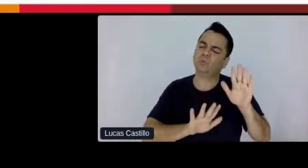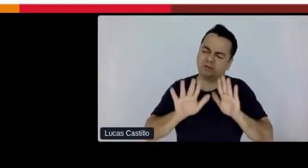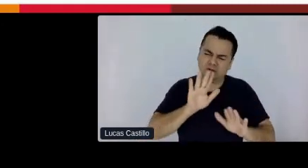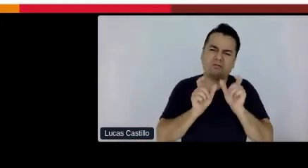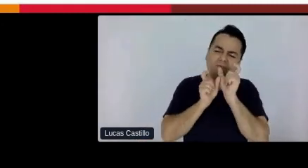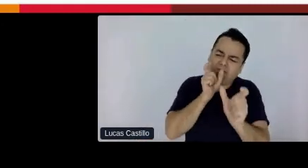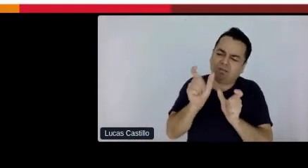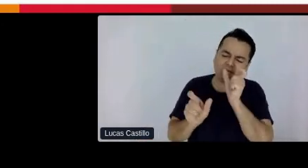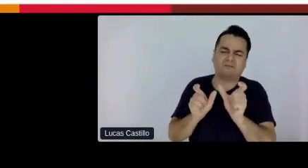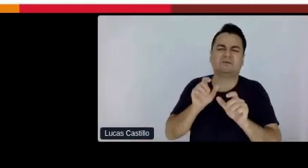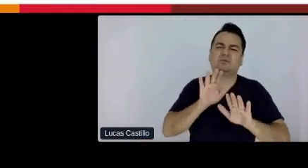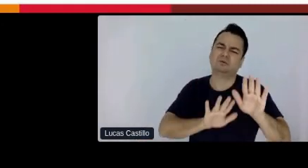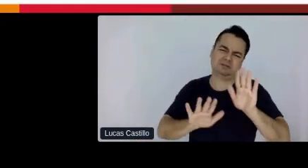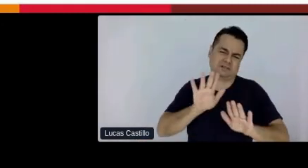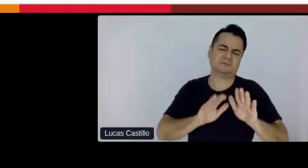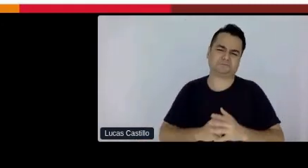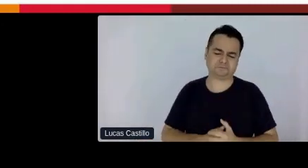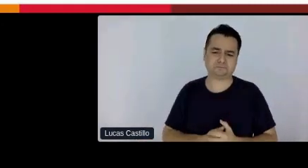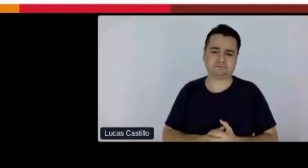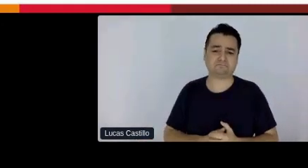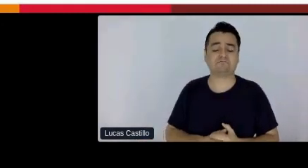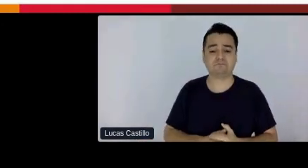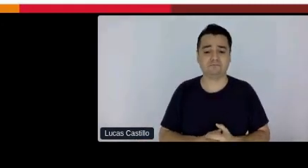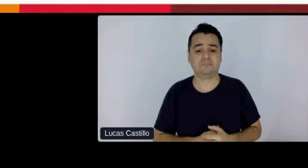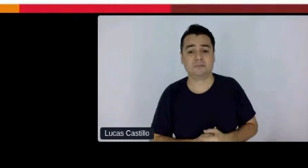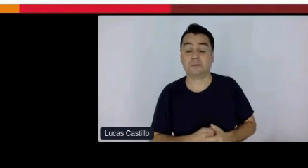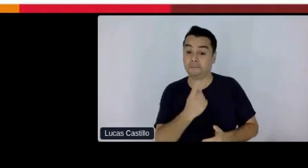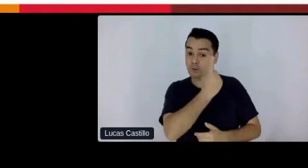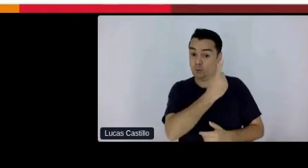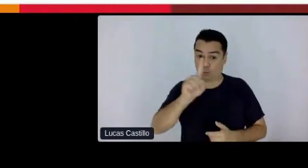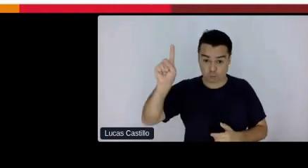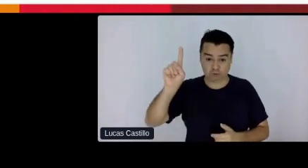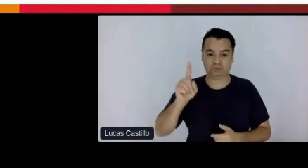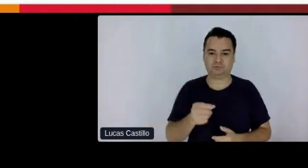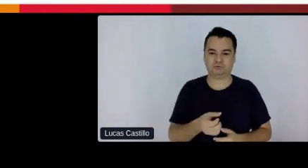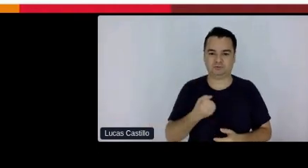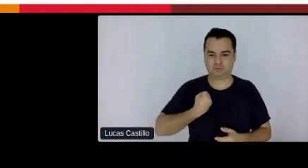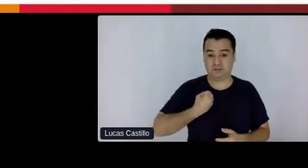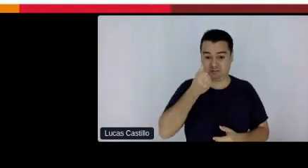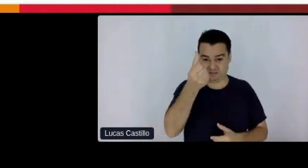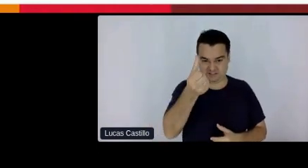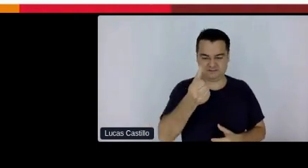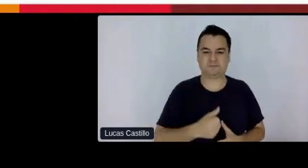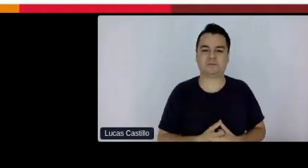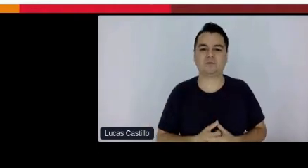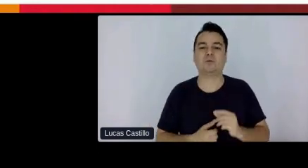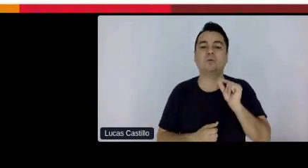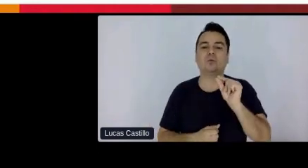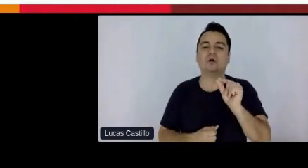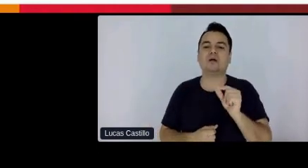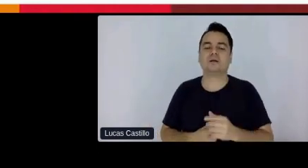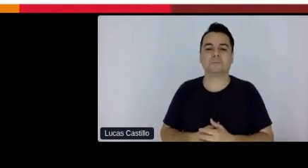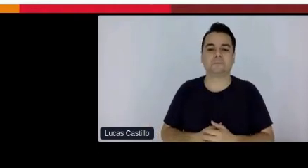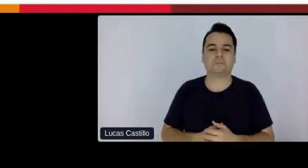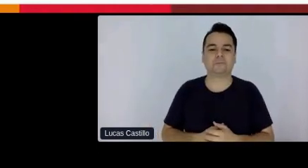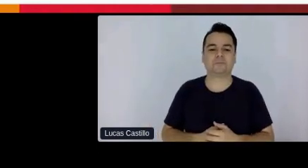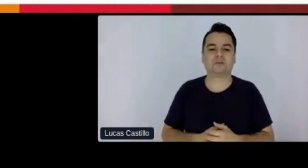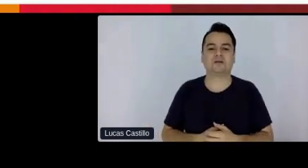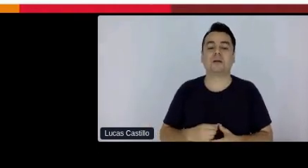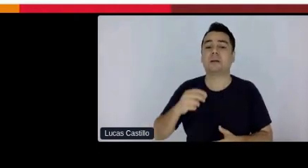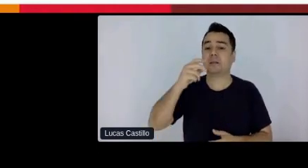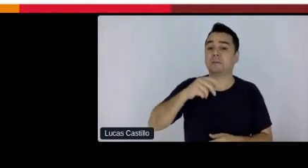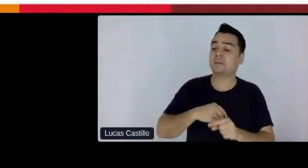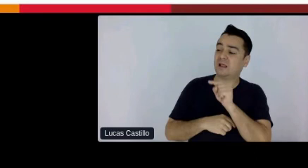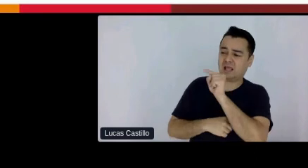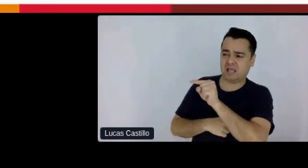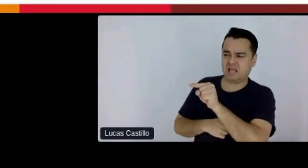as pessoas, né? Tem um último ponto que eu trago aqui sobre a questão de atitudes etaristas, que seria, fulano é